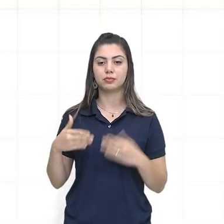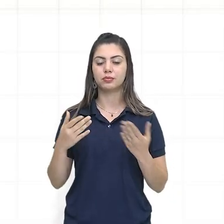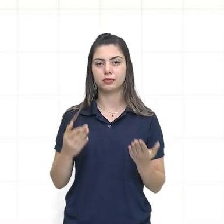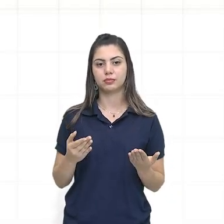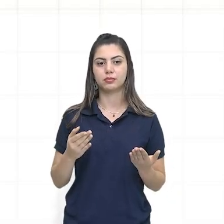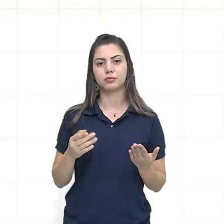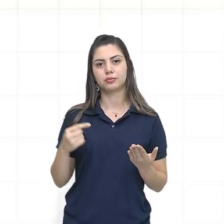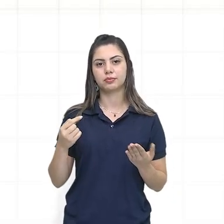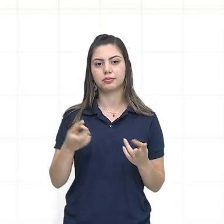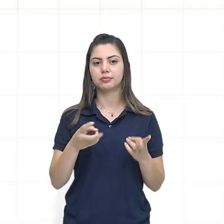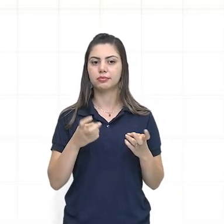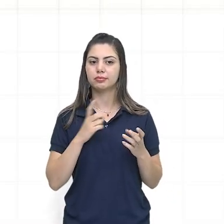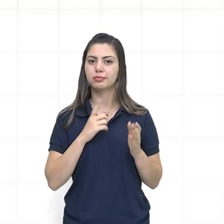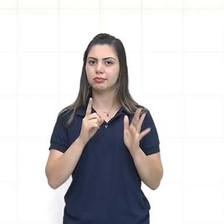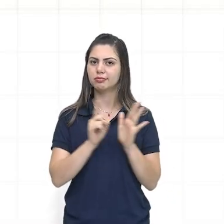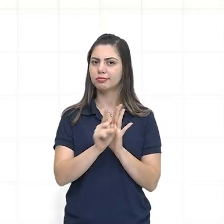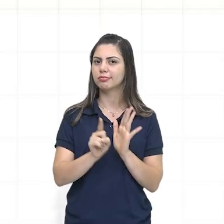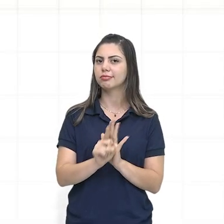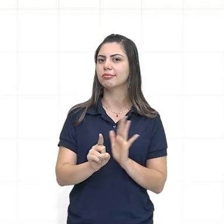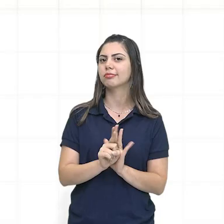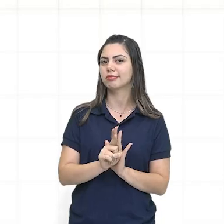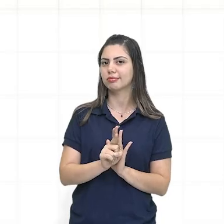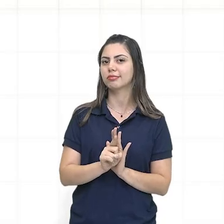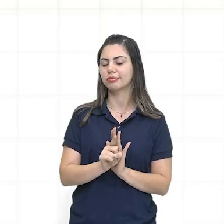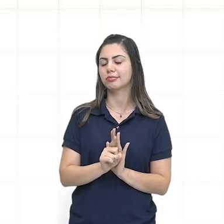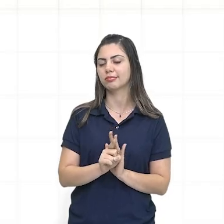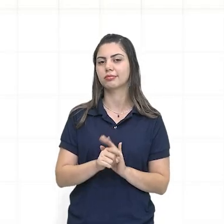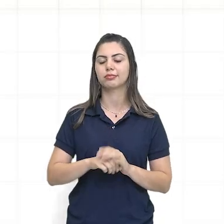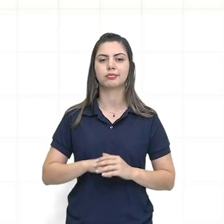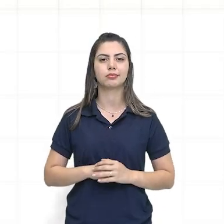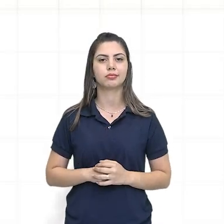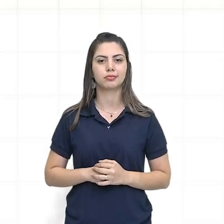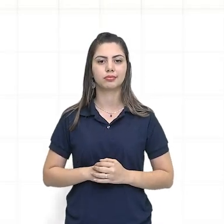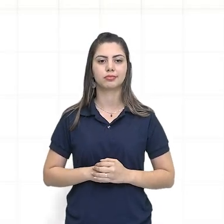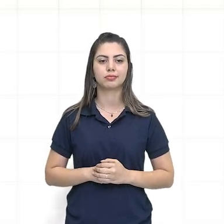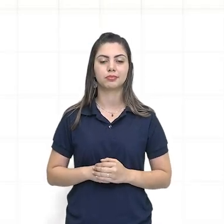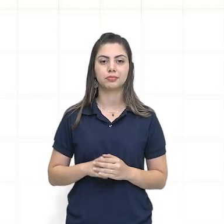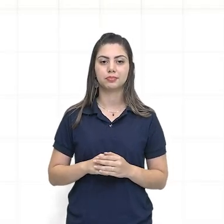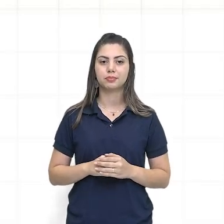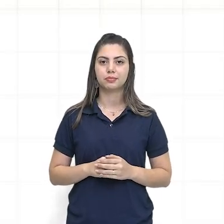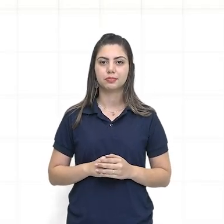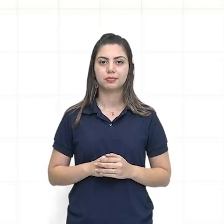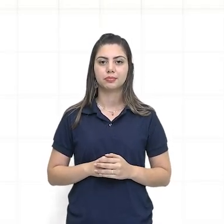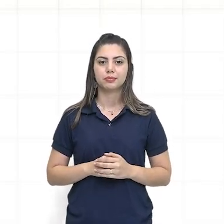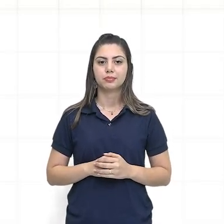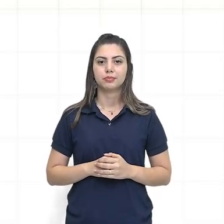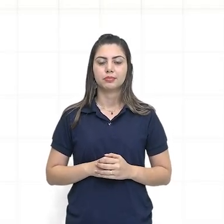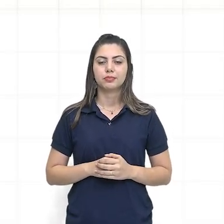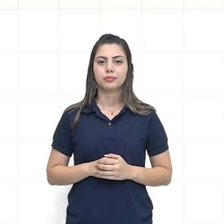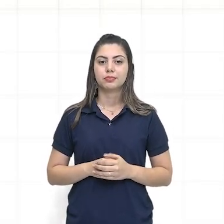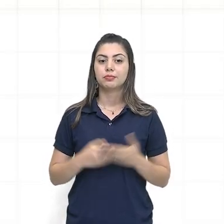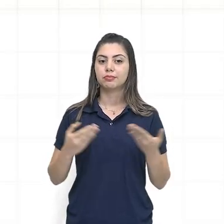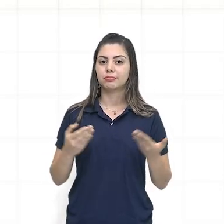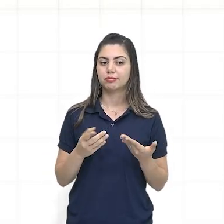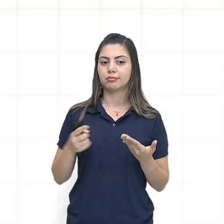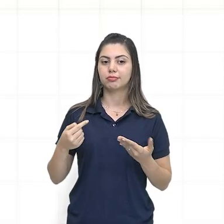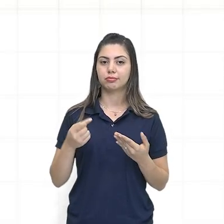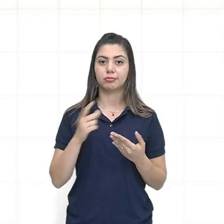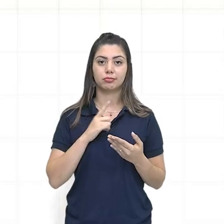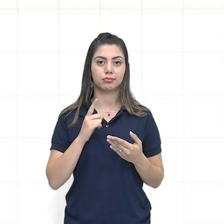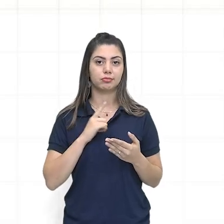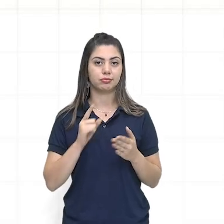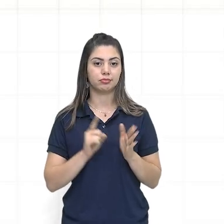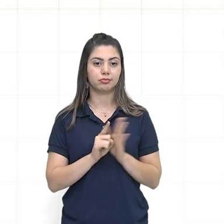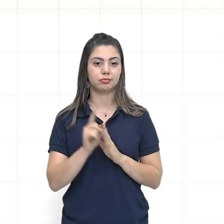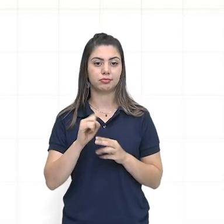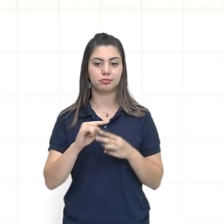grande aqui, né, de questionamentos que possam ser levados em consideração. Vamos ver apenas algum deles, para que a gente possa ter